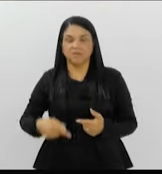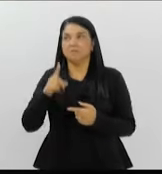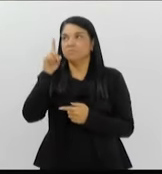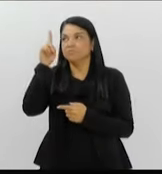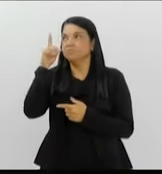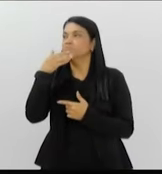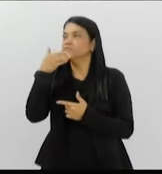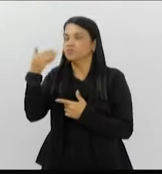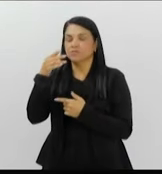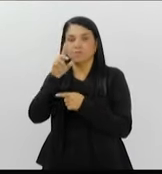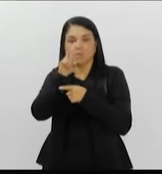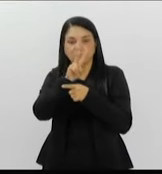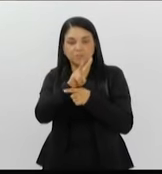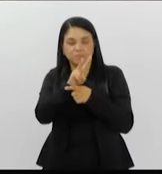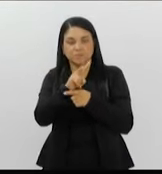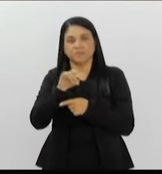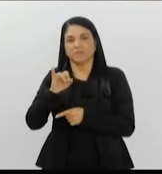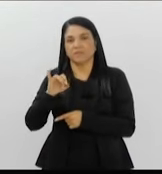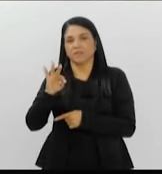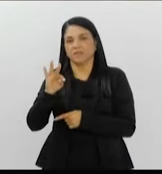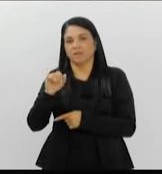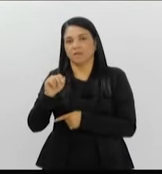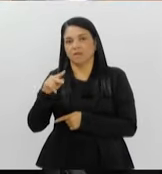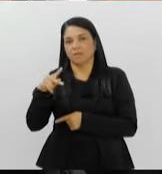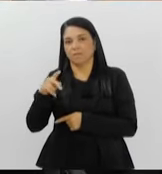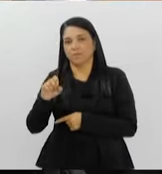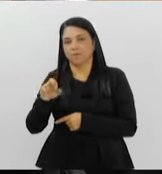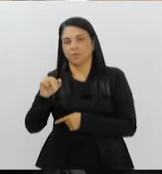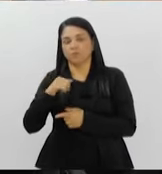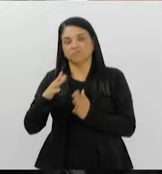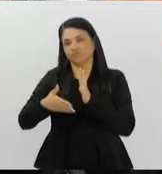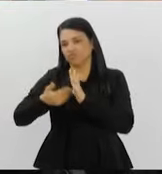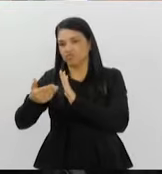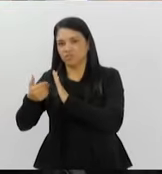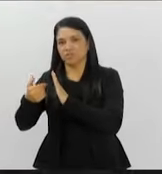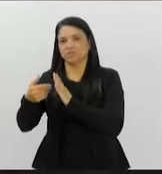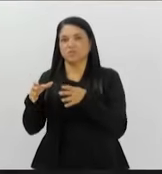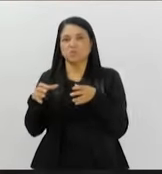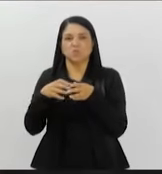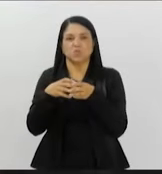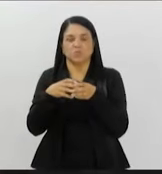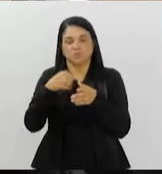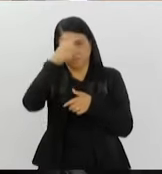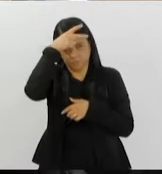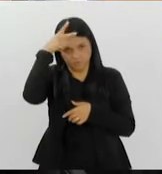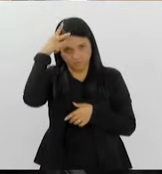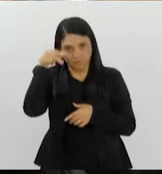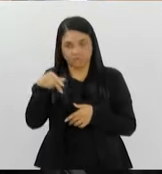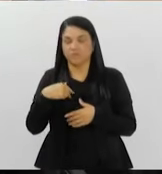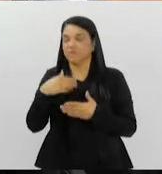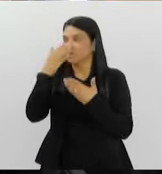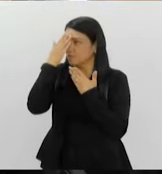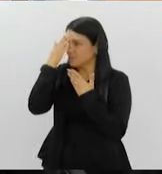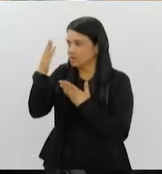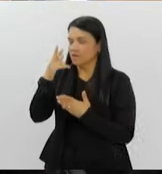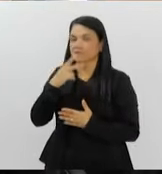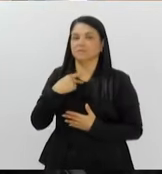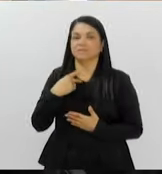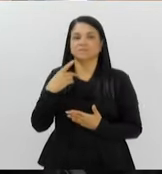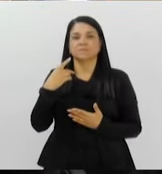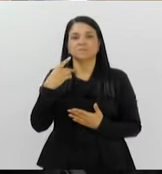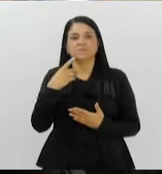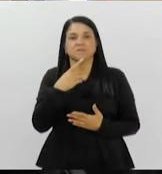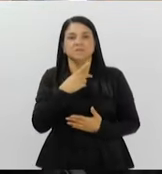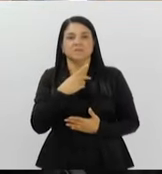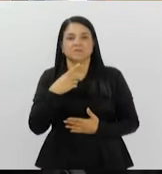Itapiruna, tirando essa quadrilha da prefeitura. Obrigado, deputado Jair Bittencourt. Próximo orador